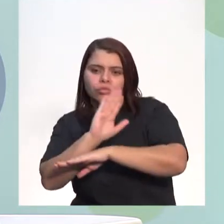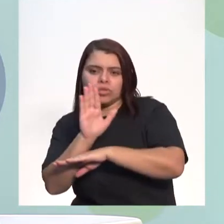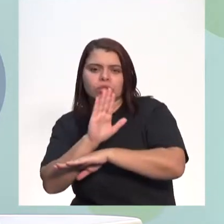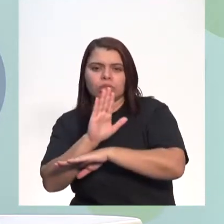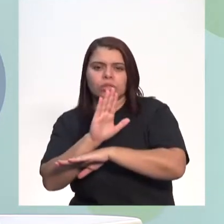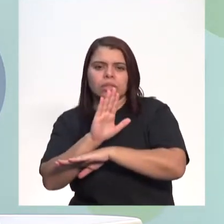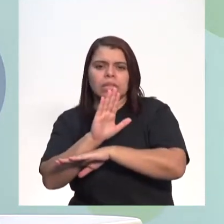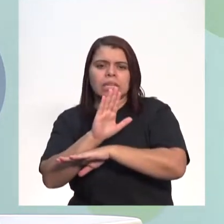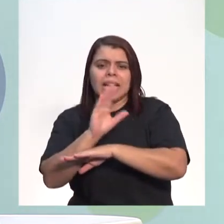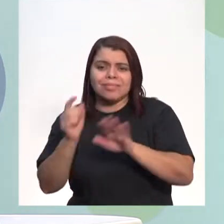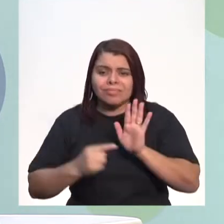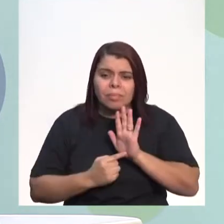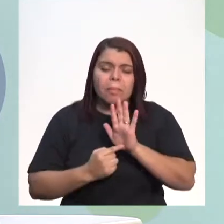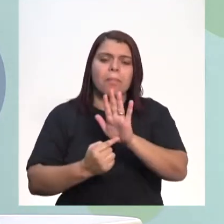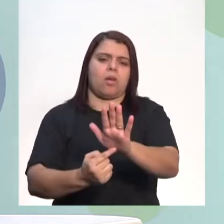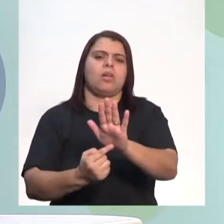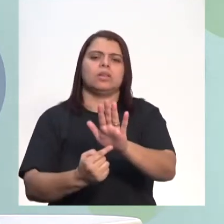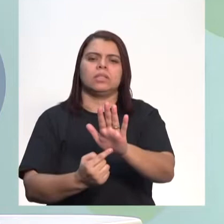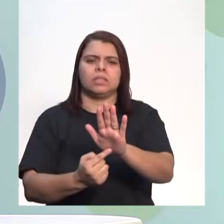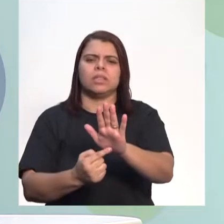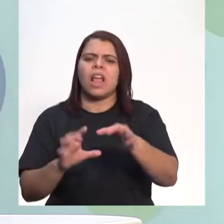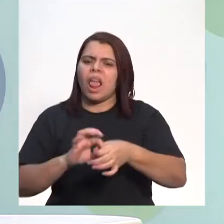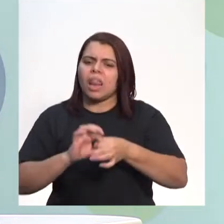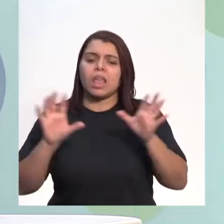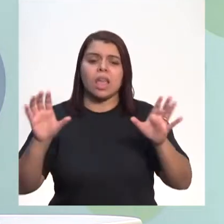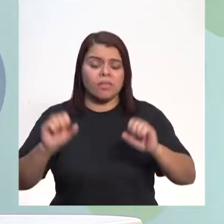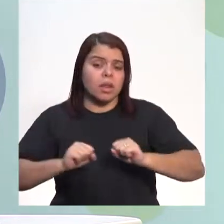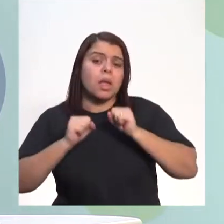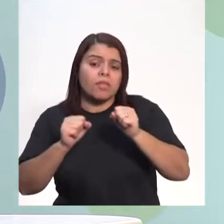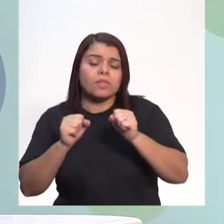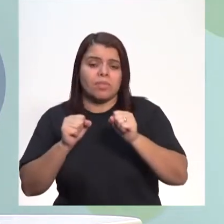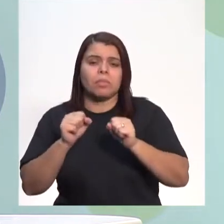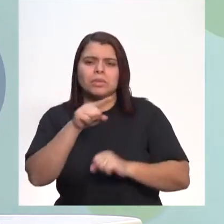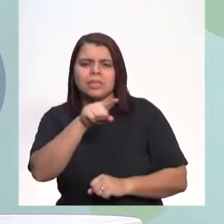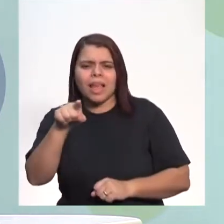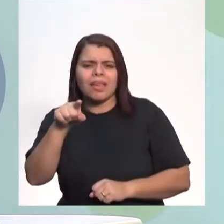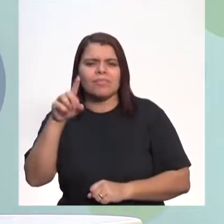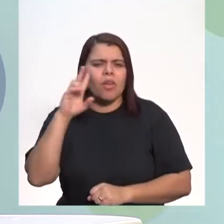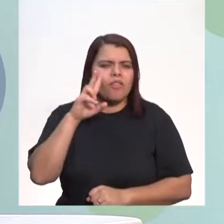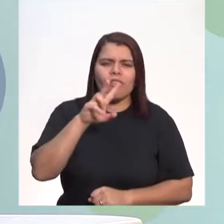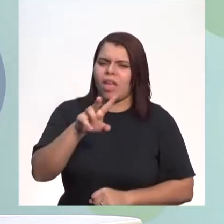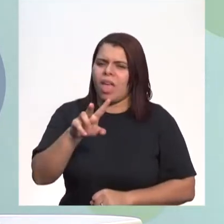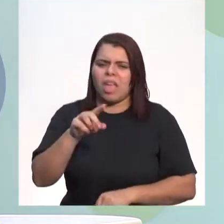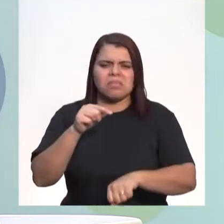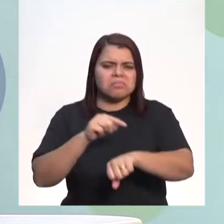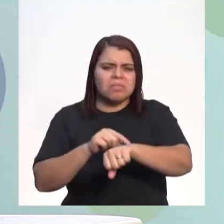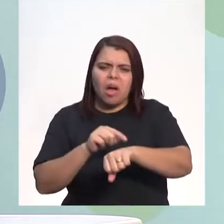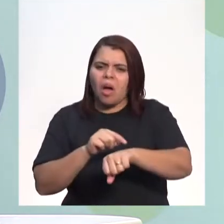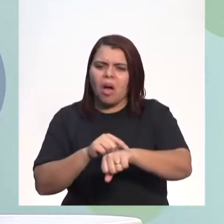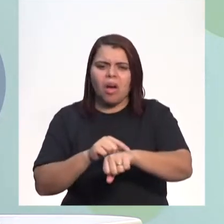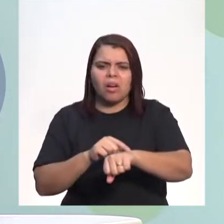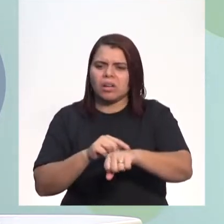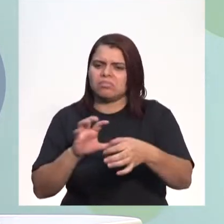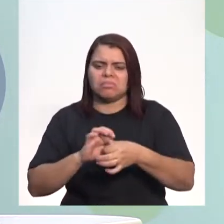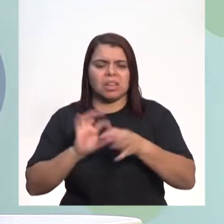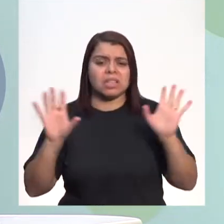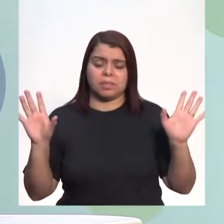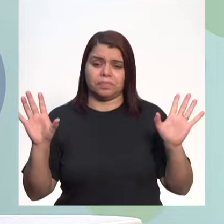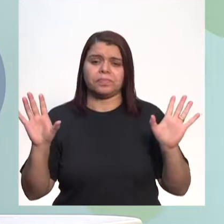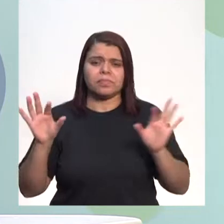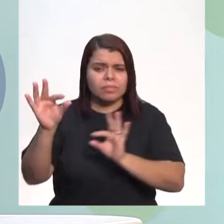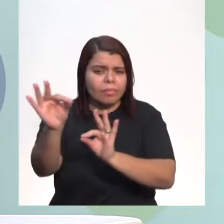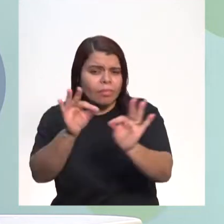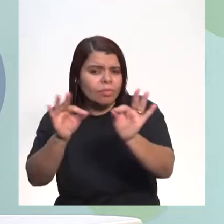disponíveis o mais rápido possível. Estamos trabalhando muito nisso, para que vocês possam estar utilizando em outro período, caso